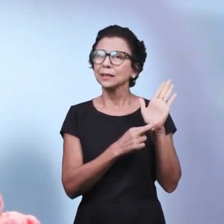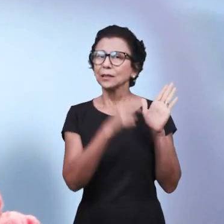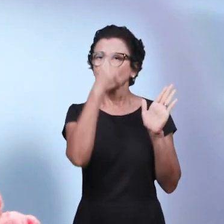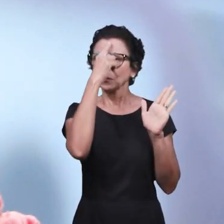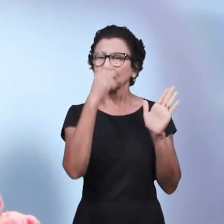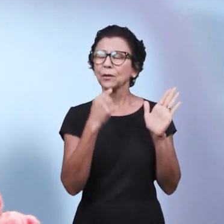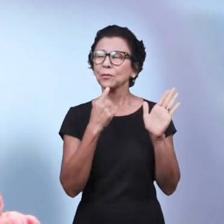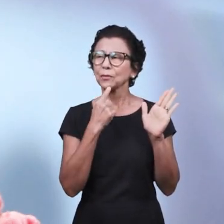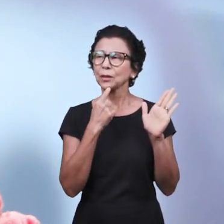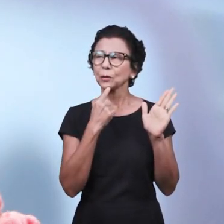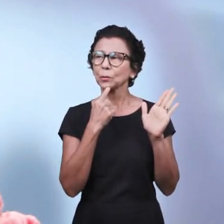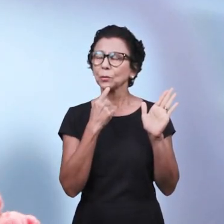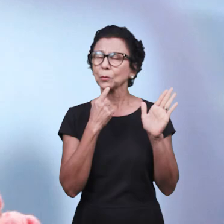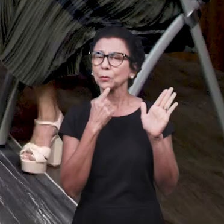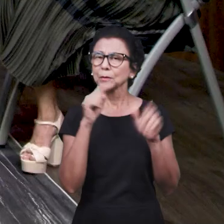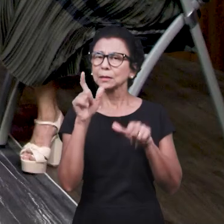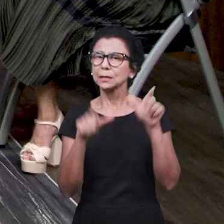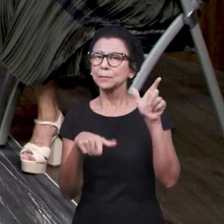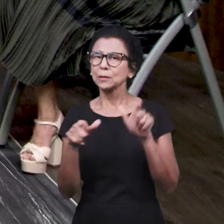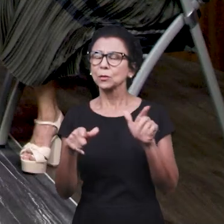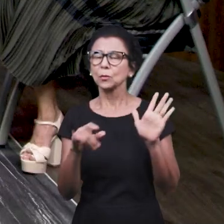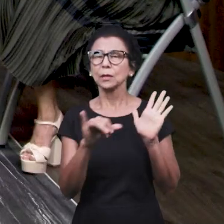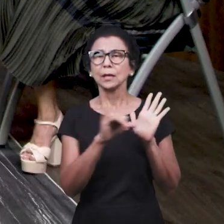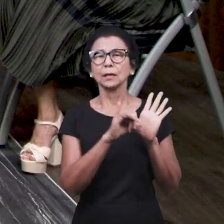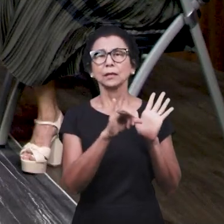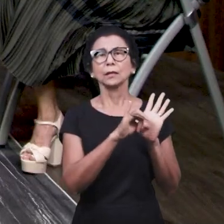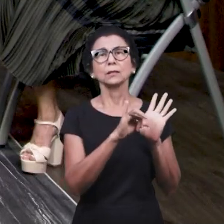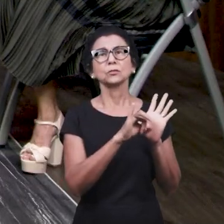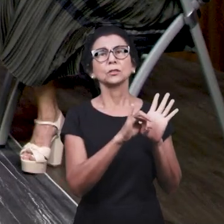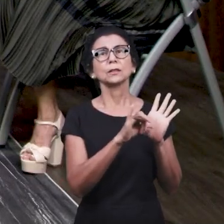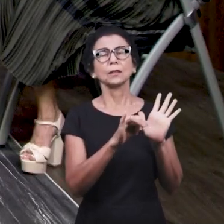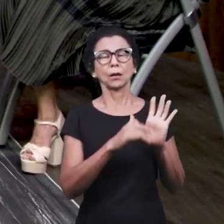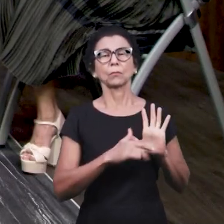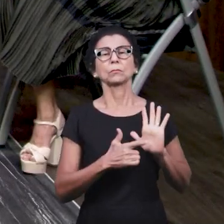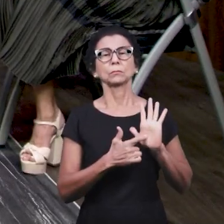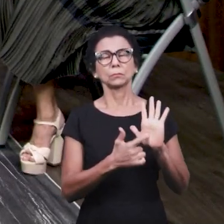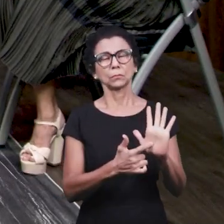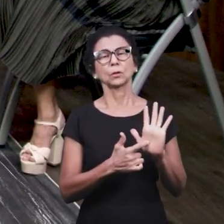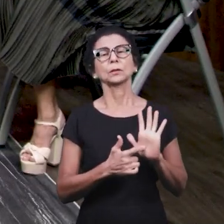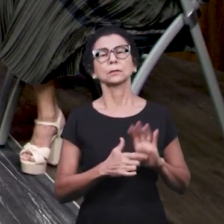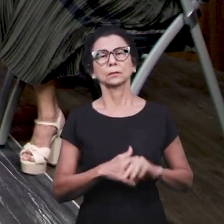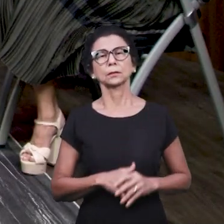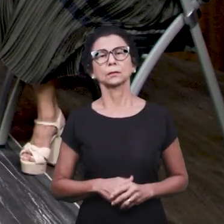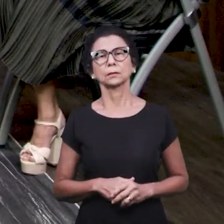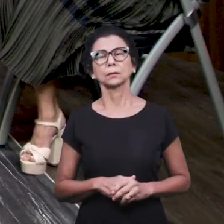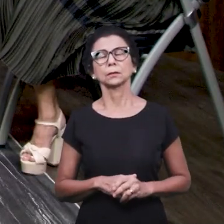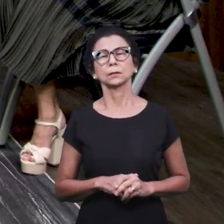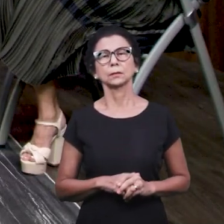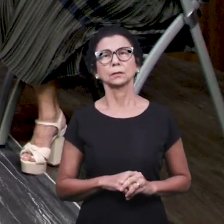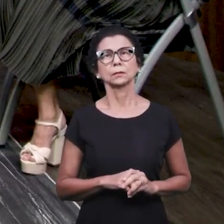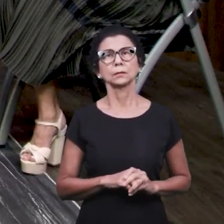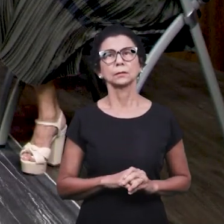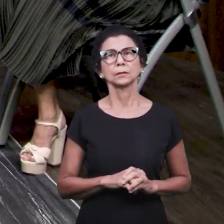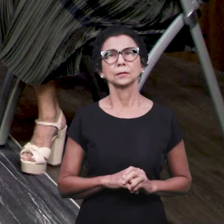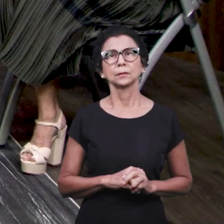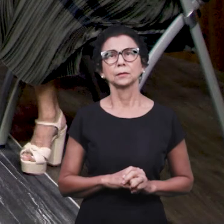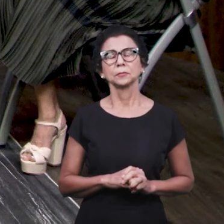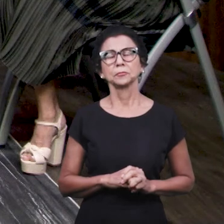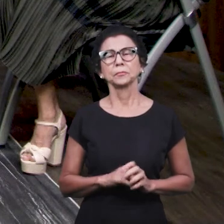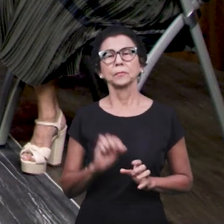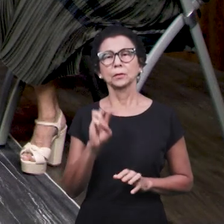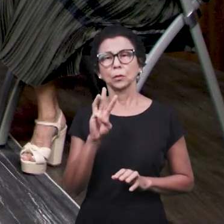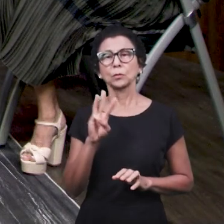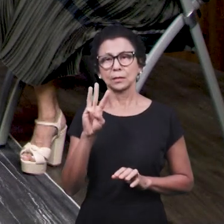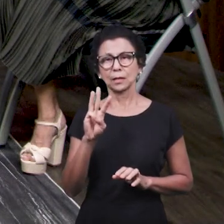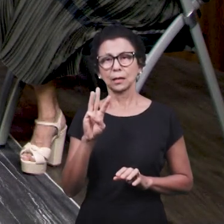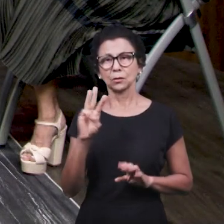falou que tem um edital, tem um edital. né? O edital vai estar, neste ano, o edital vai estar disponível no site do Rotary, que depois a gente coloca no